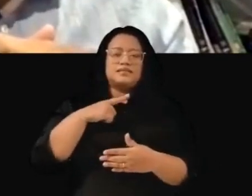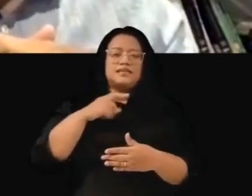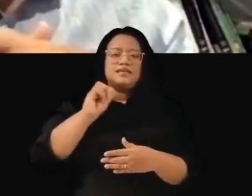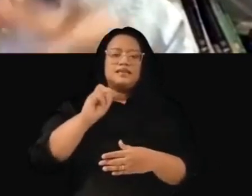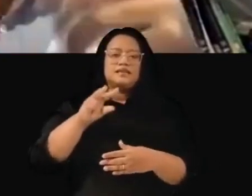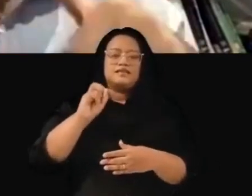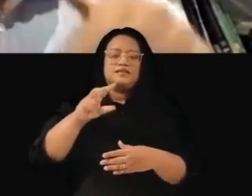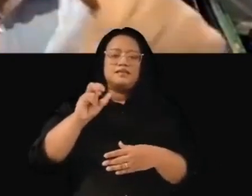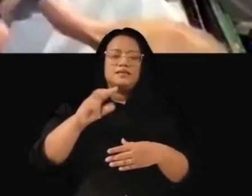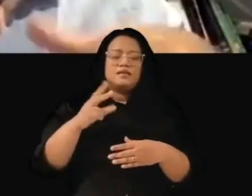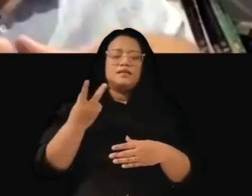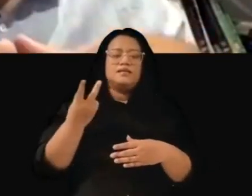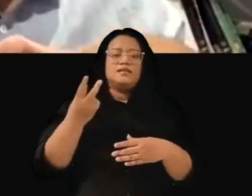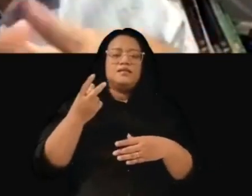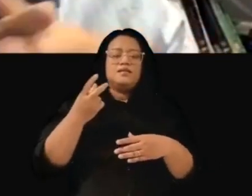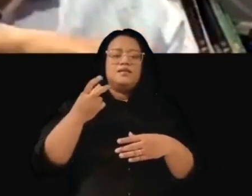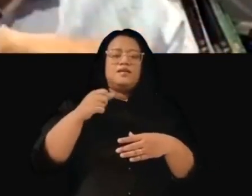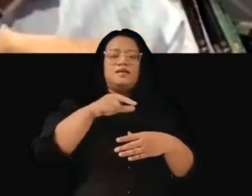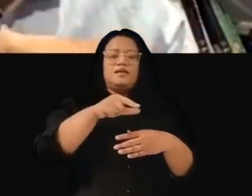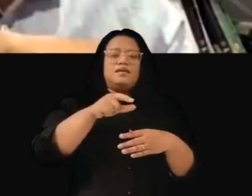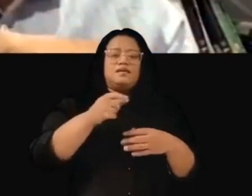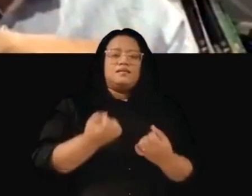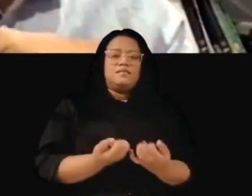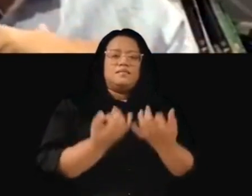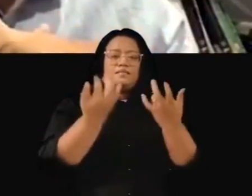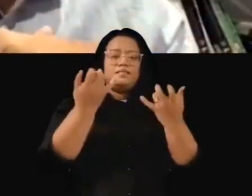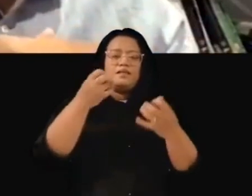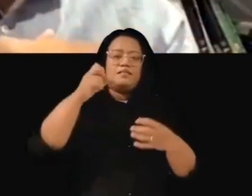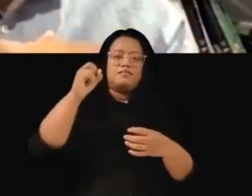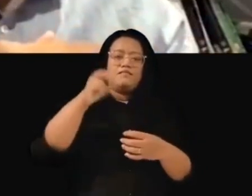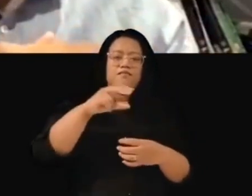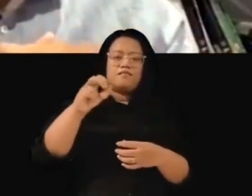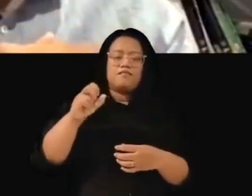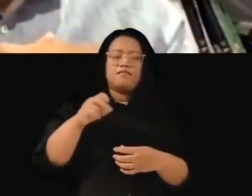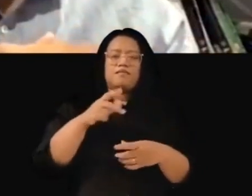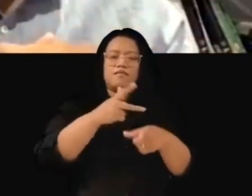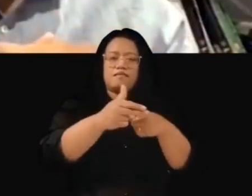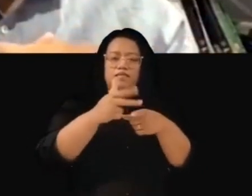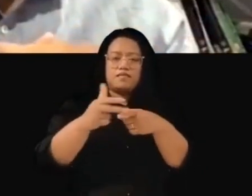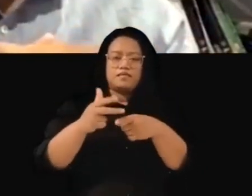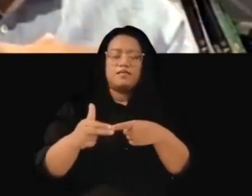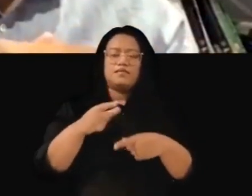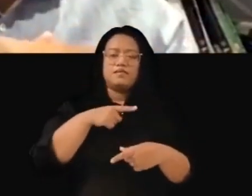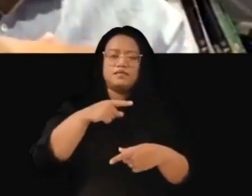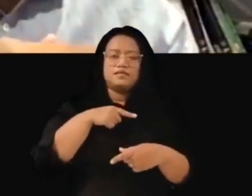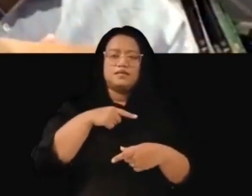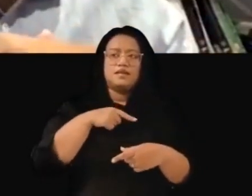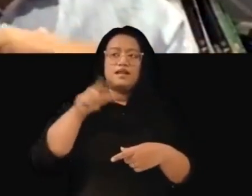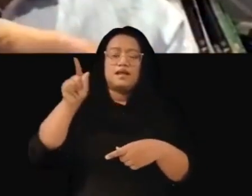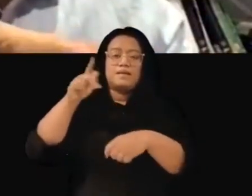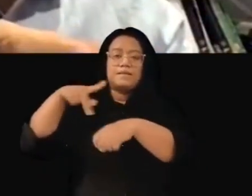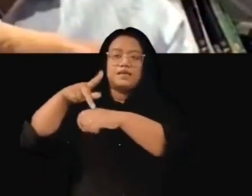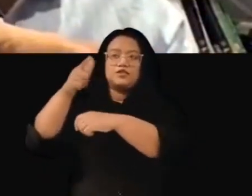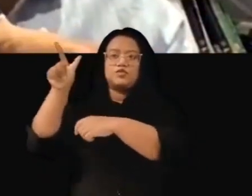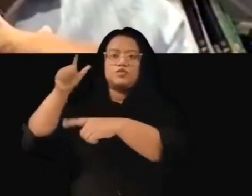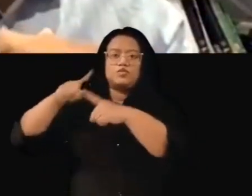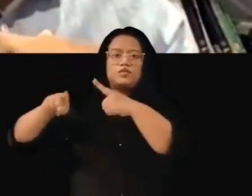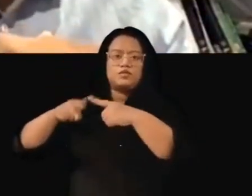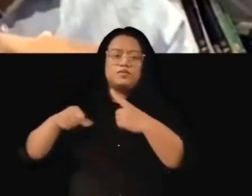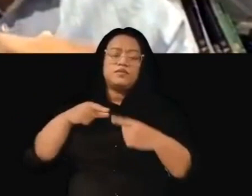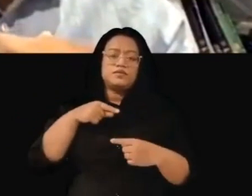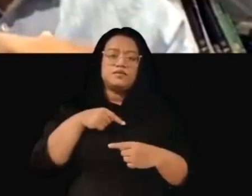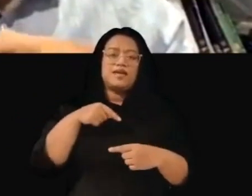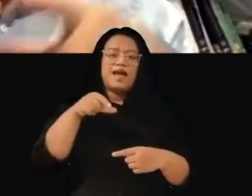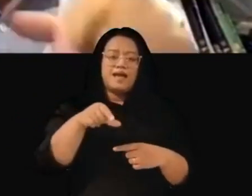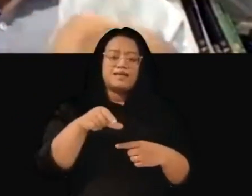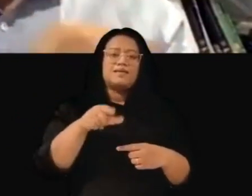né, que estão banidos em seus países de origem. E isso, infelizmente, cresceu muito no último governo e, infelizmente, né, continua